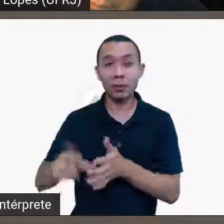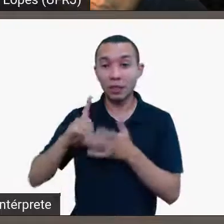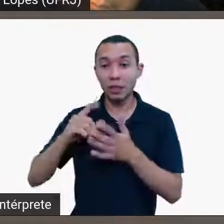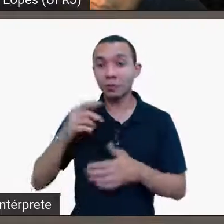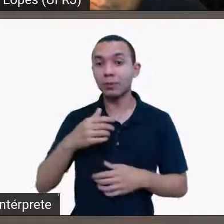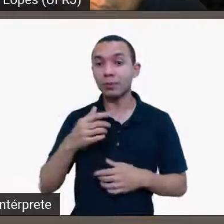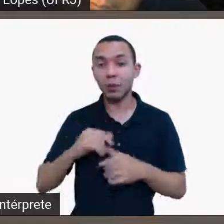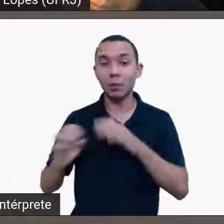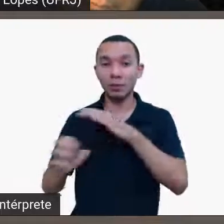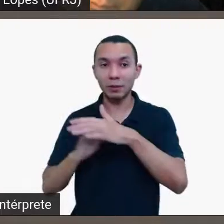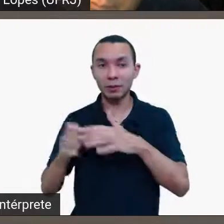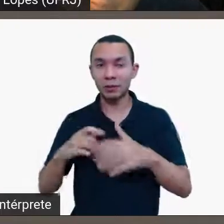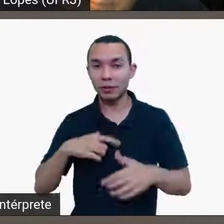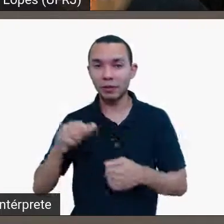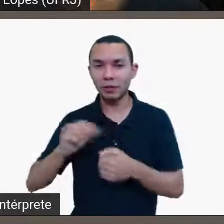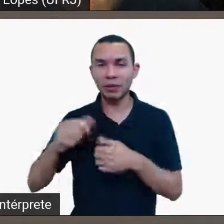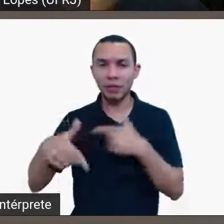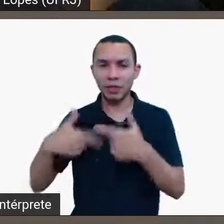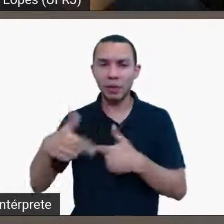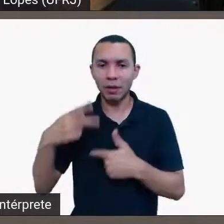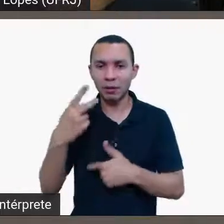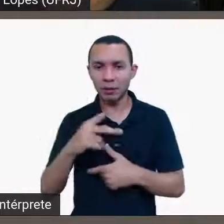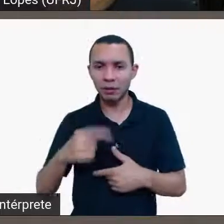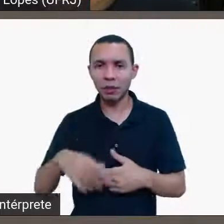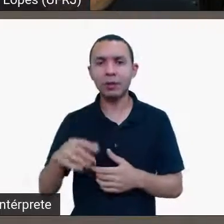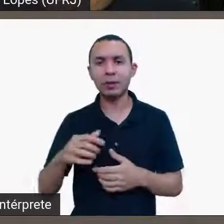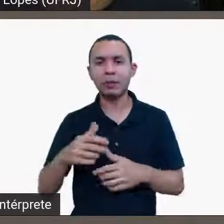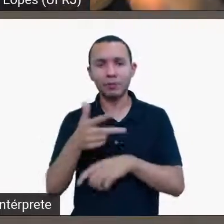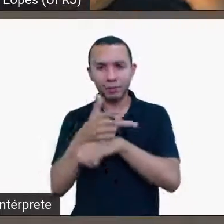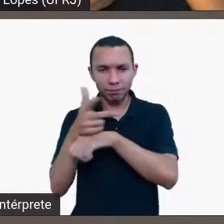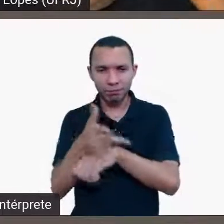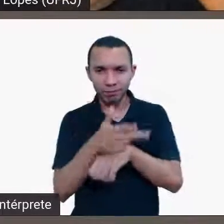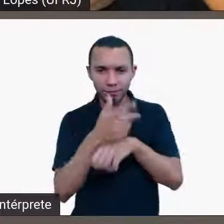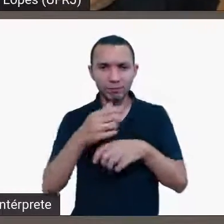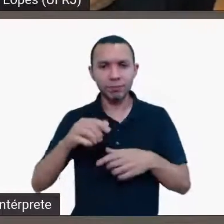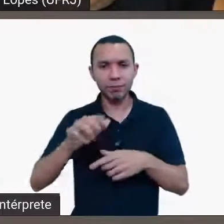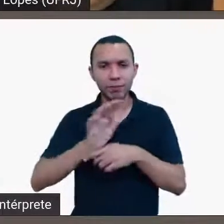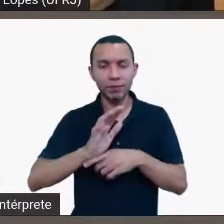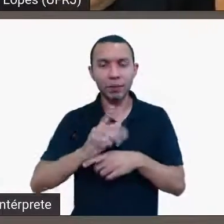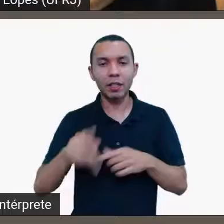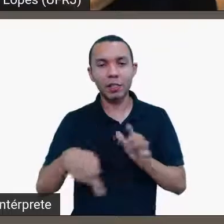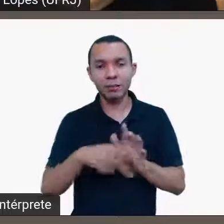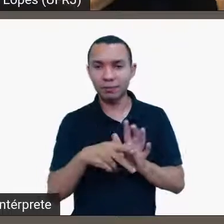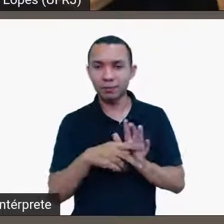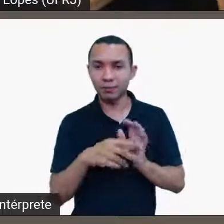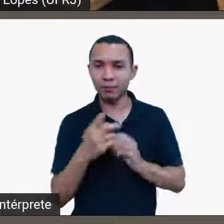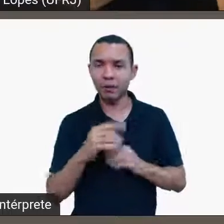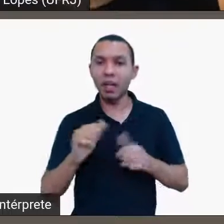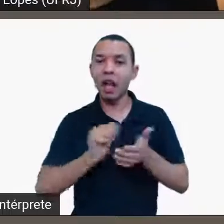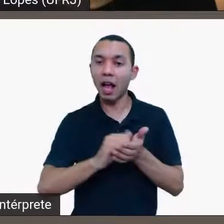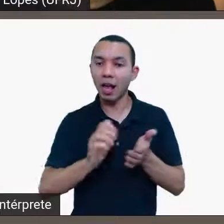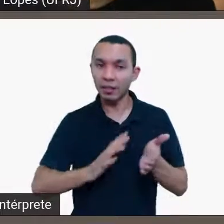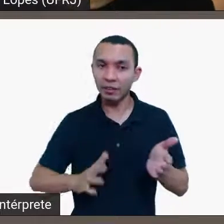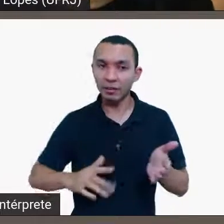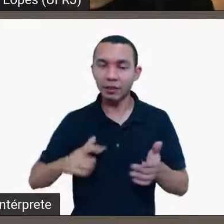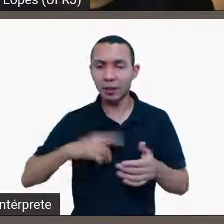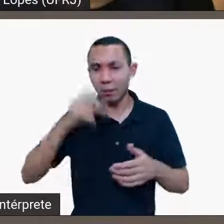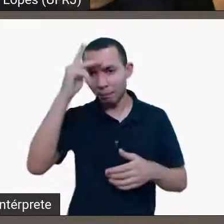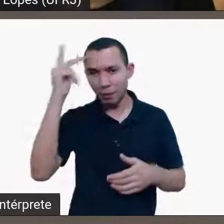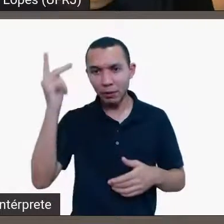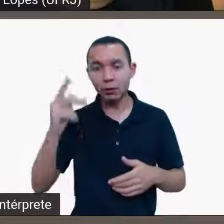muito satisfeito com o trabalho dele de documentação das atividades dos povos